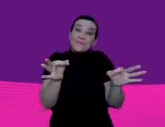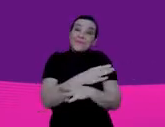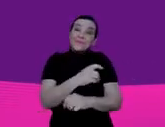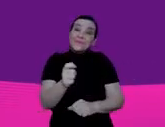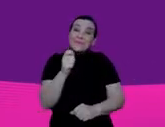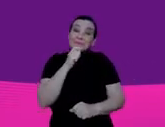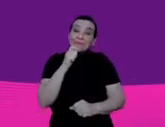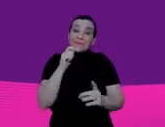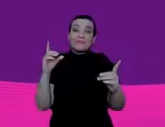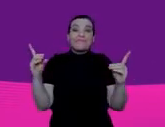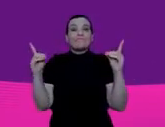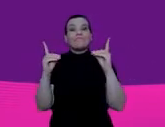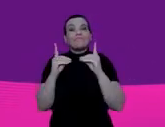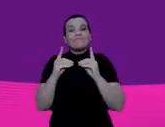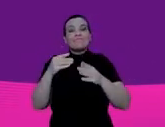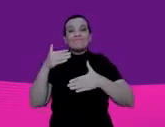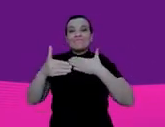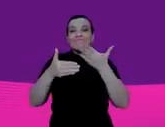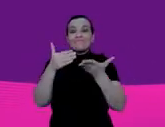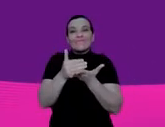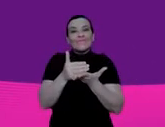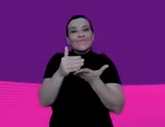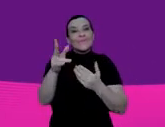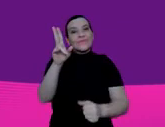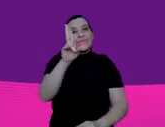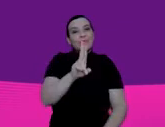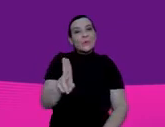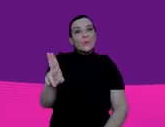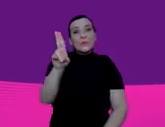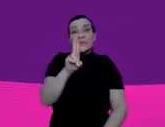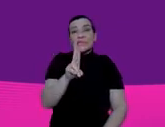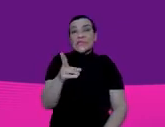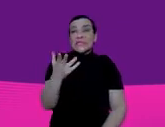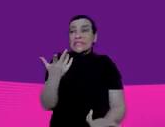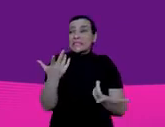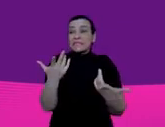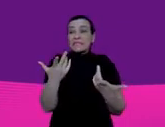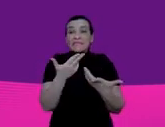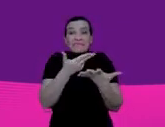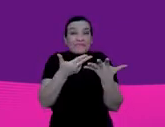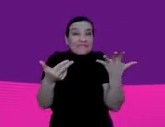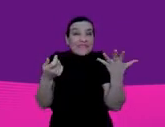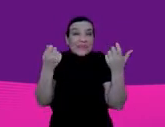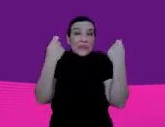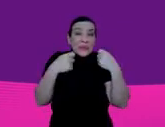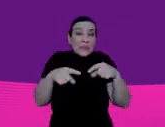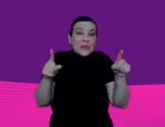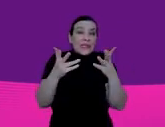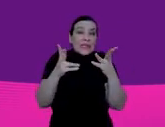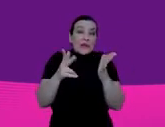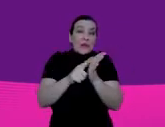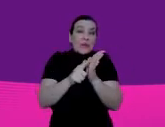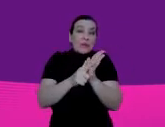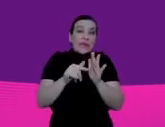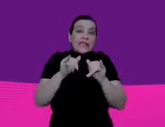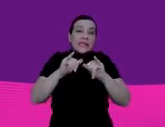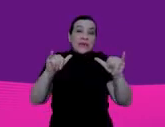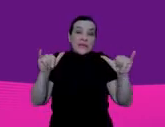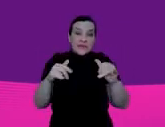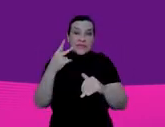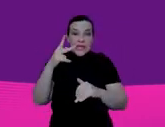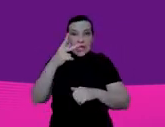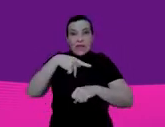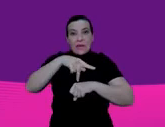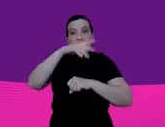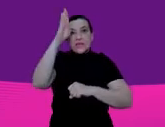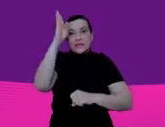começar a usar recursos que muitas vezes não eram necessários. É o que essa publicação, por exemplo, demonstra. Essa publicação é brasileira e avaliou pacientes que